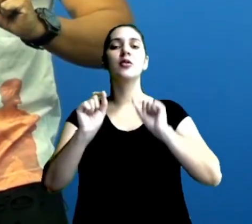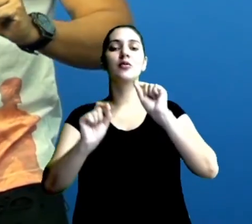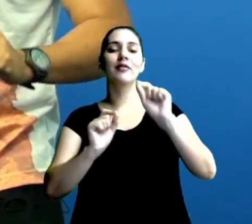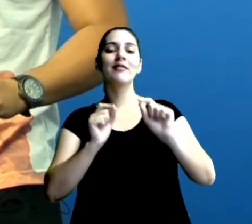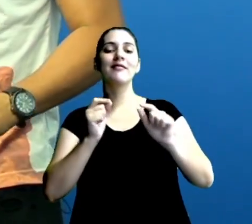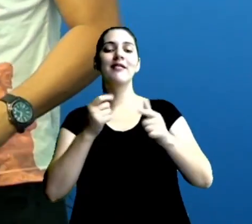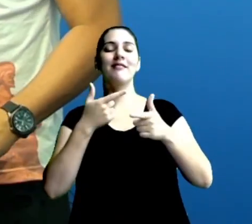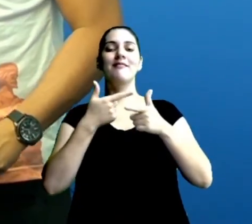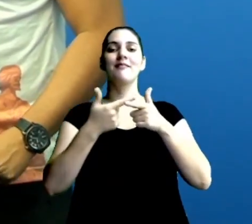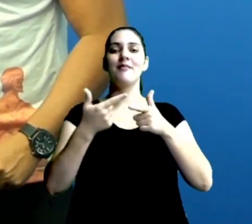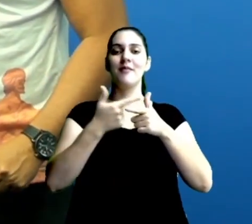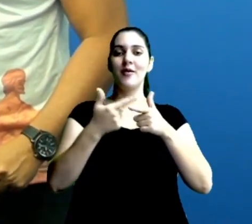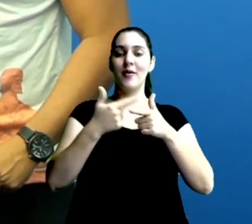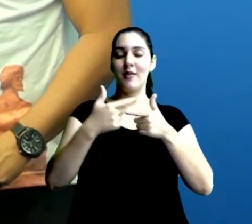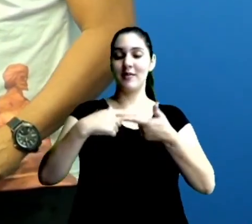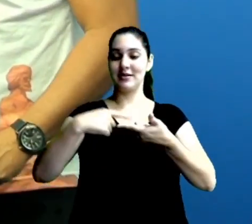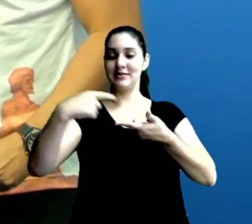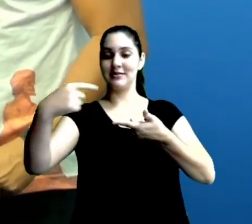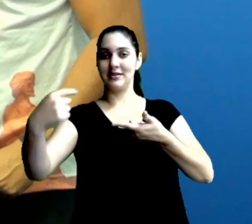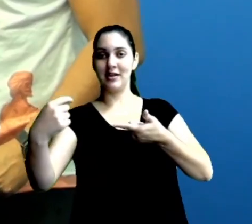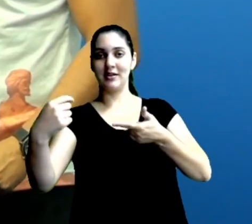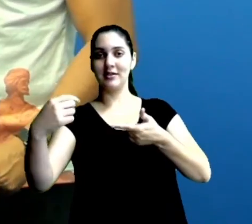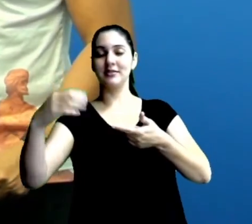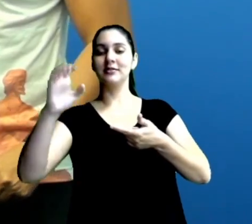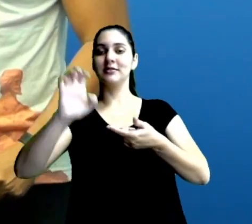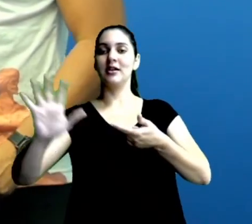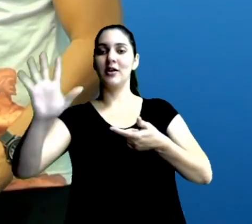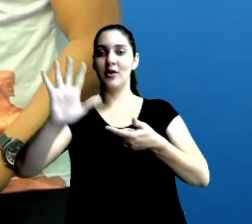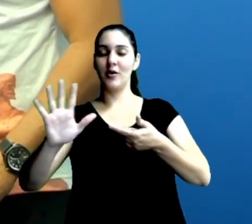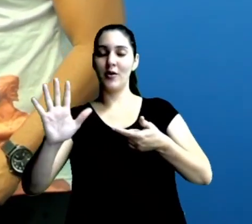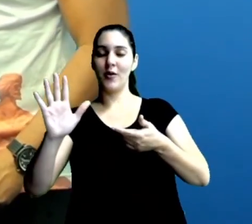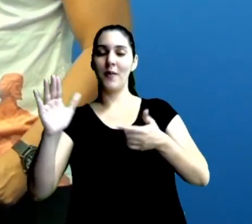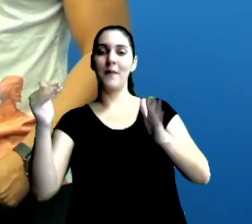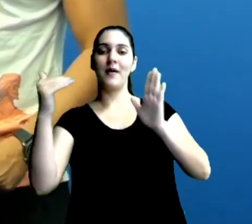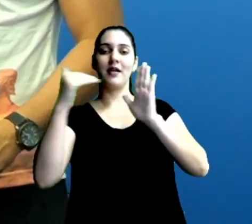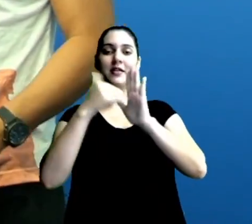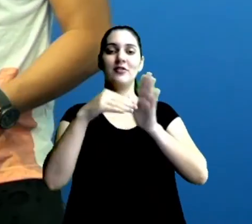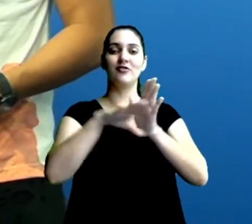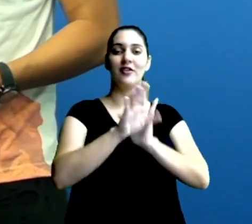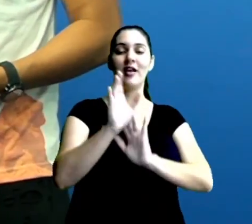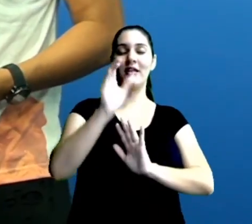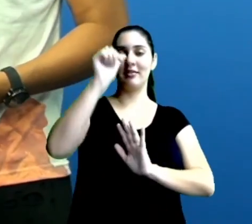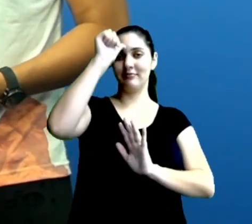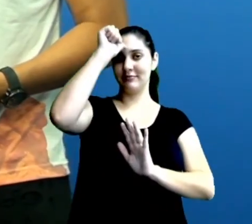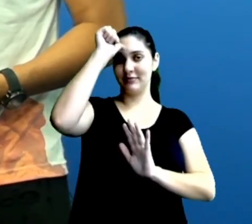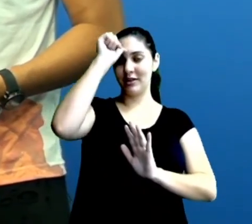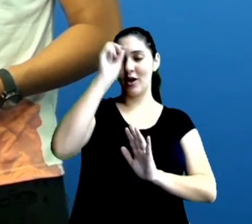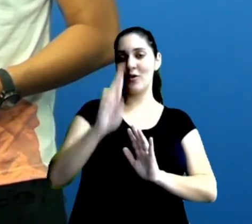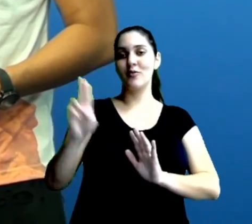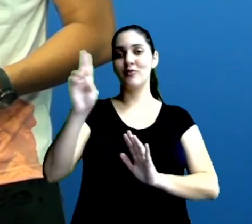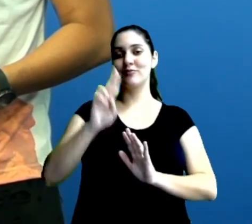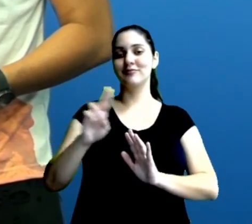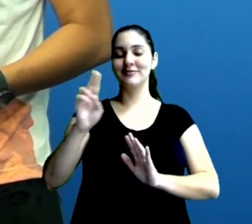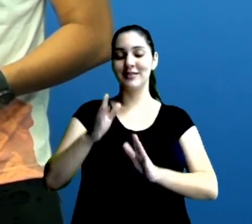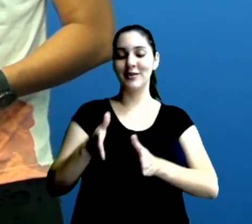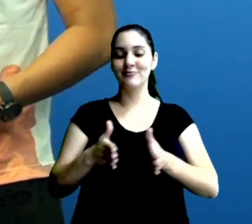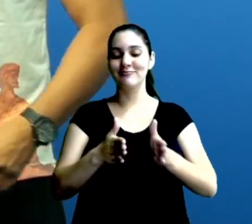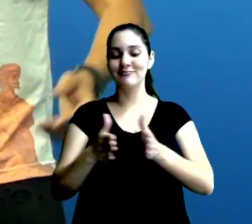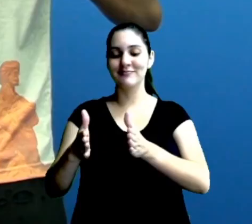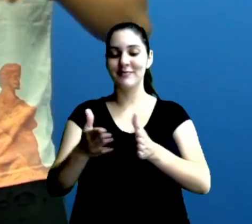um problema sair da Europa para ir às Índias usando essa velha rota que era usada